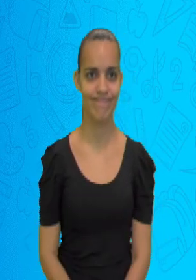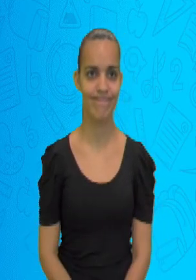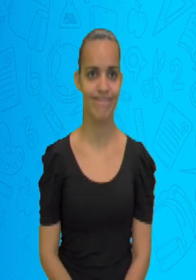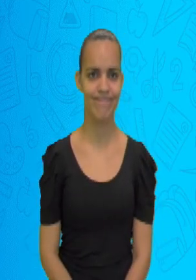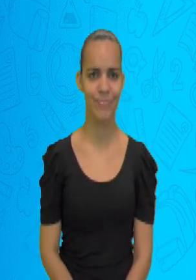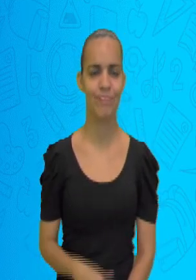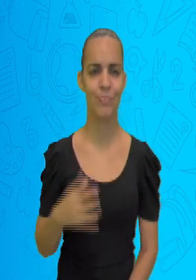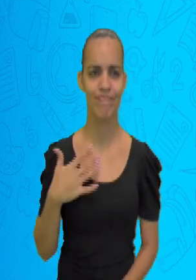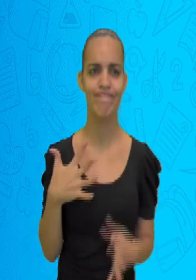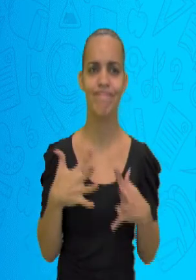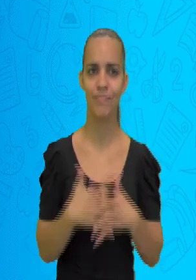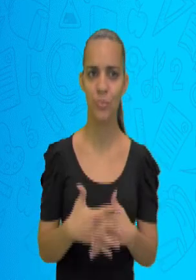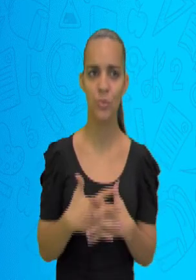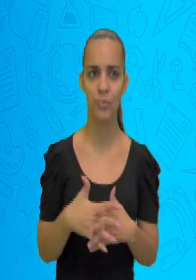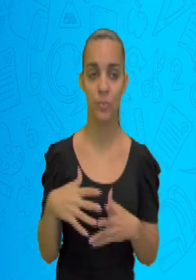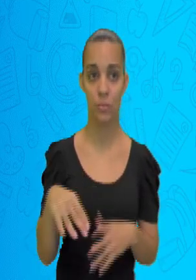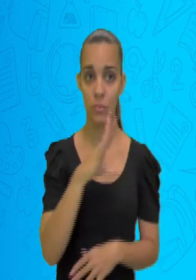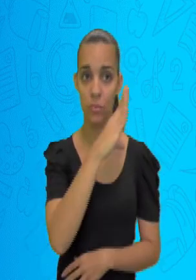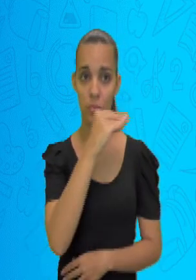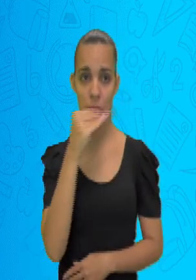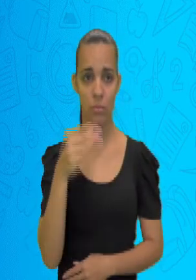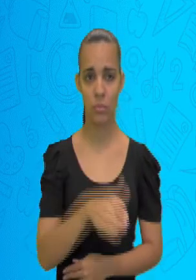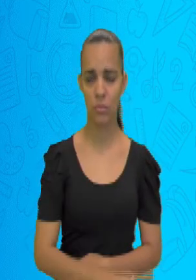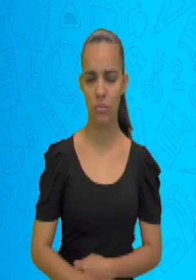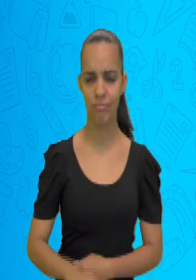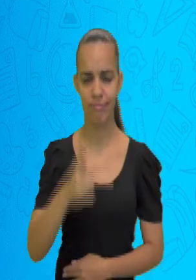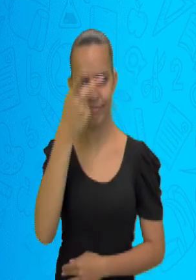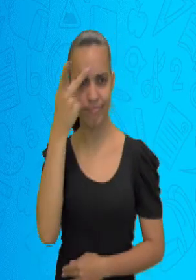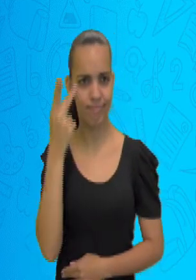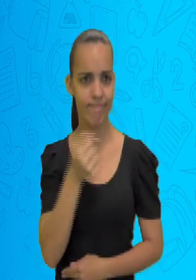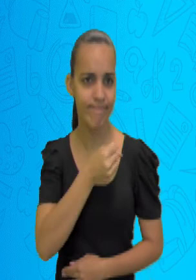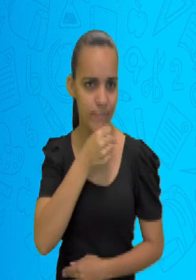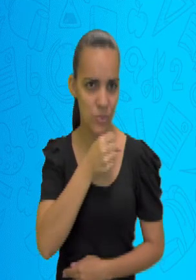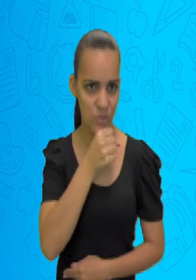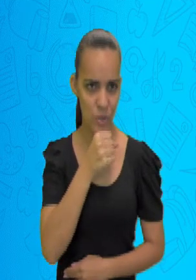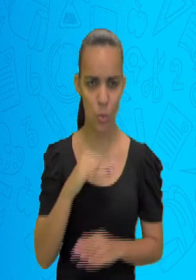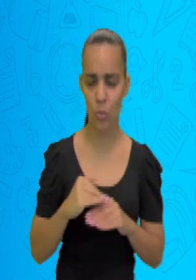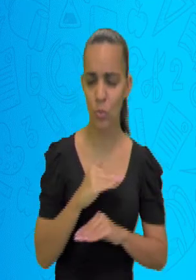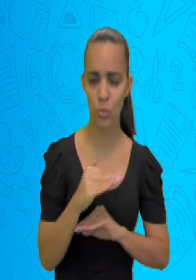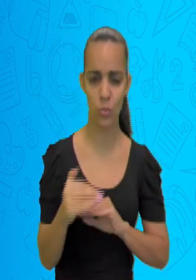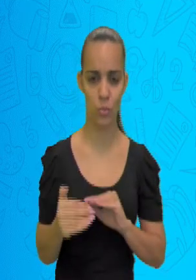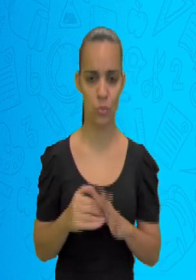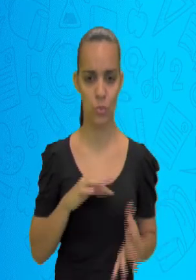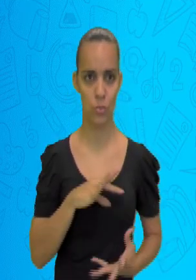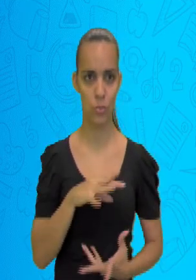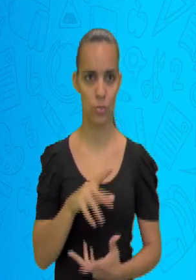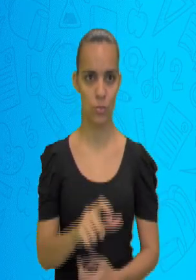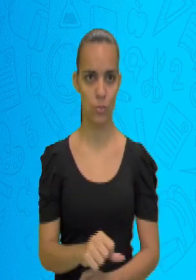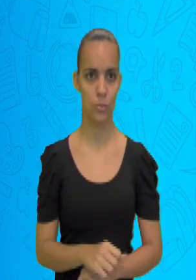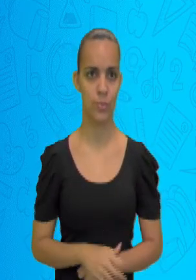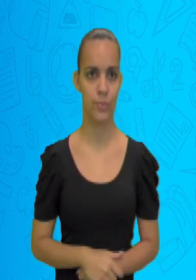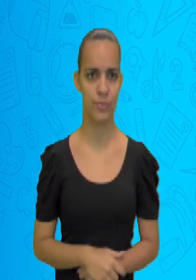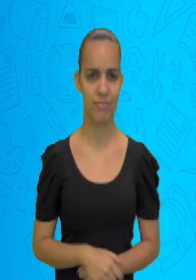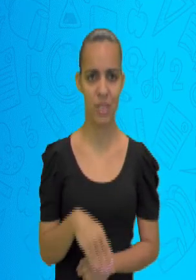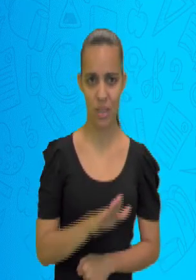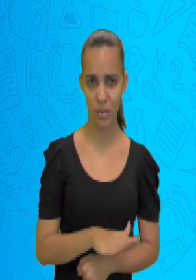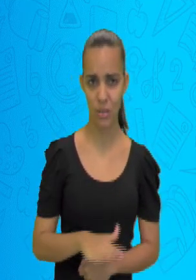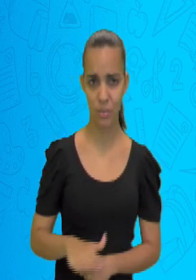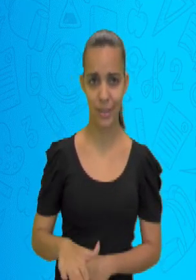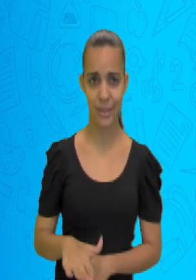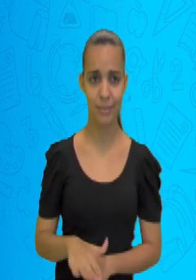É complicado para adultos, crianças, idosos, para todo mundo. Os pequenos,